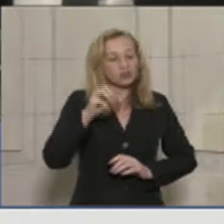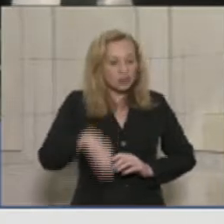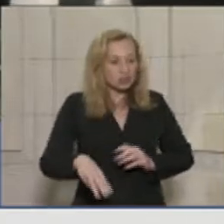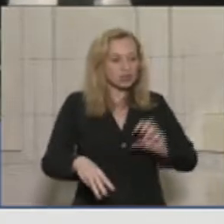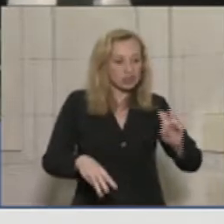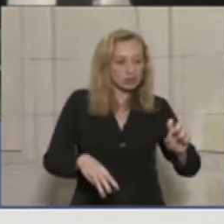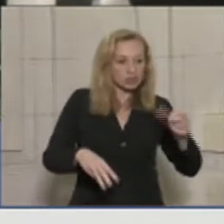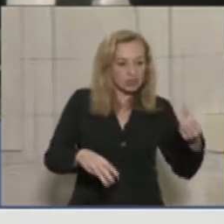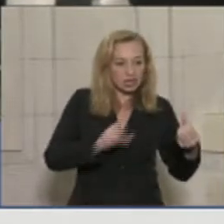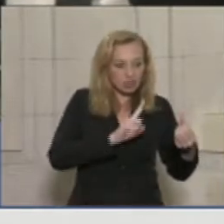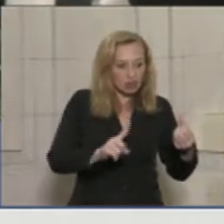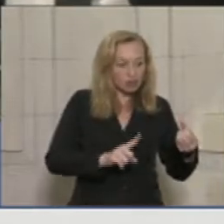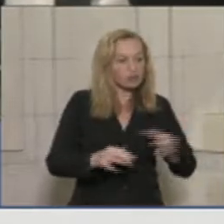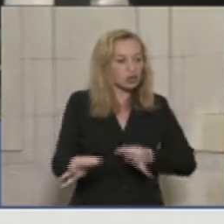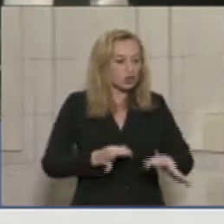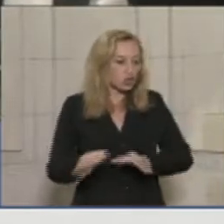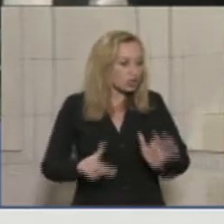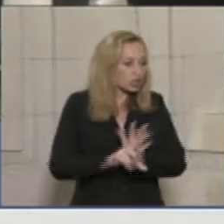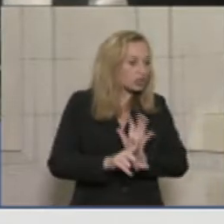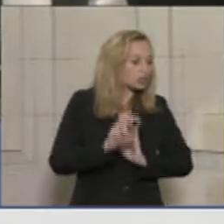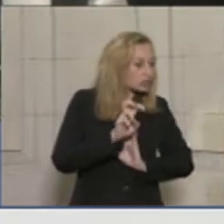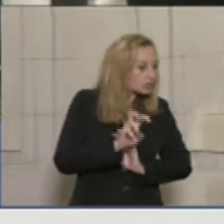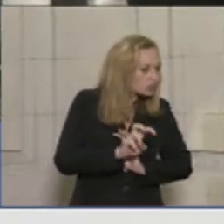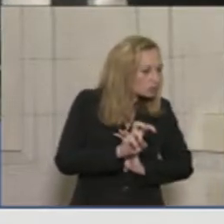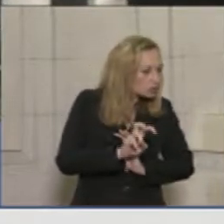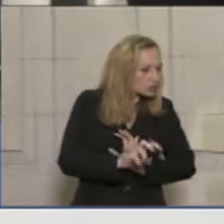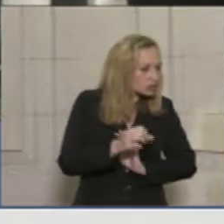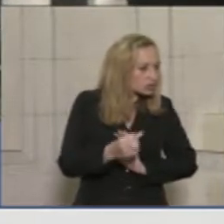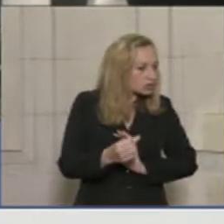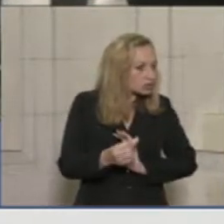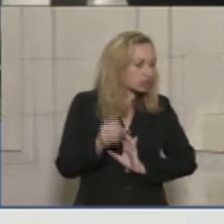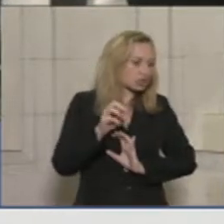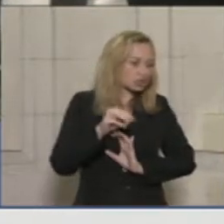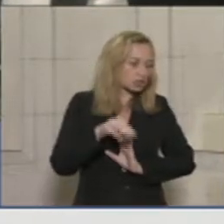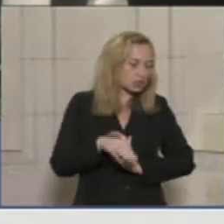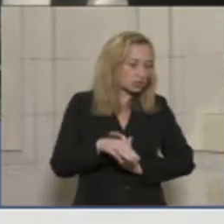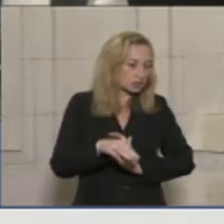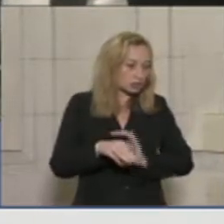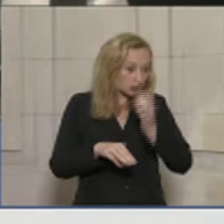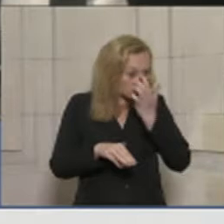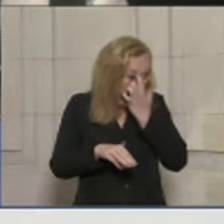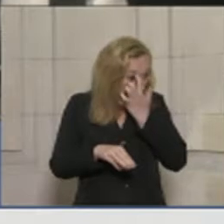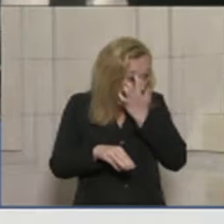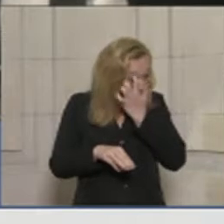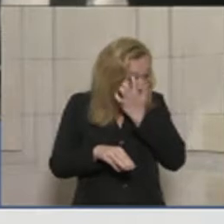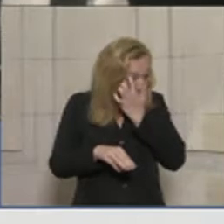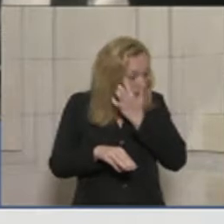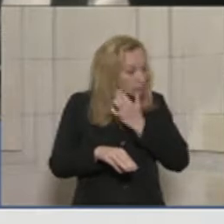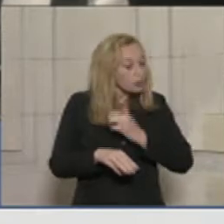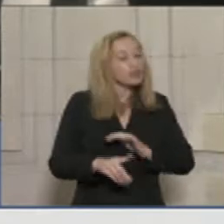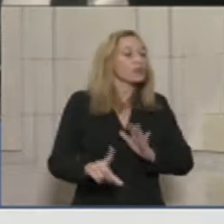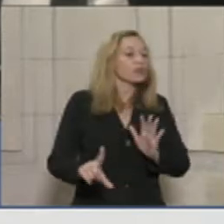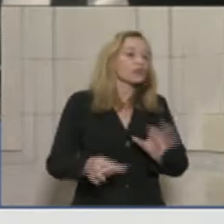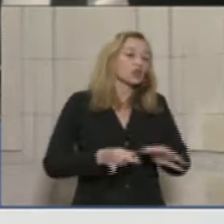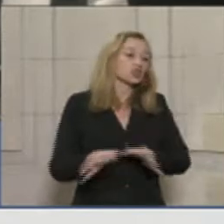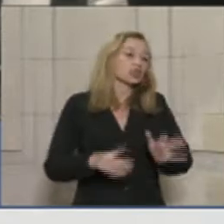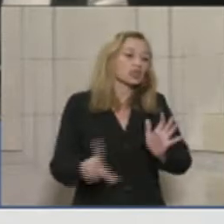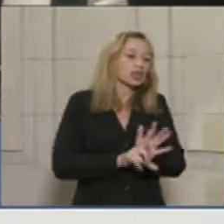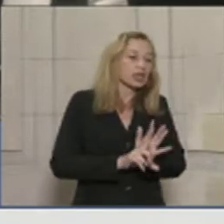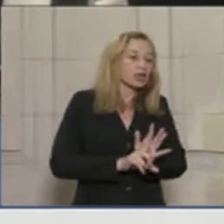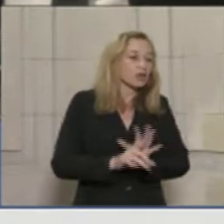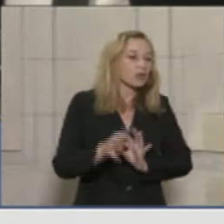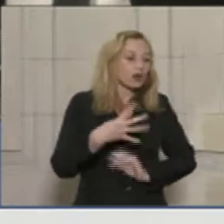lei 2016, 4 sim e 56 não. Projeto de lei